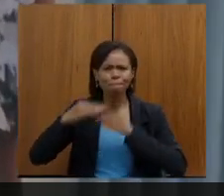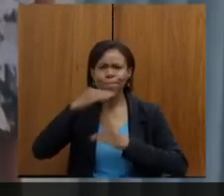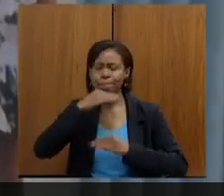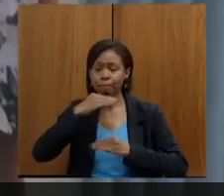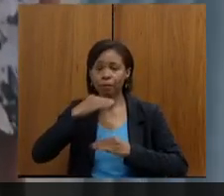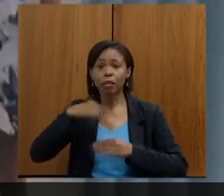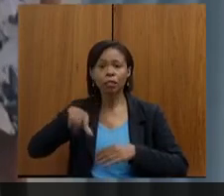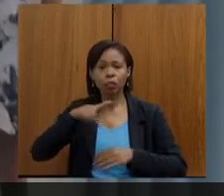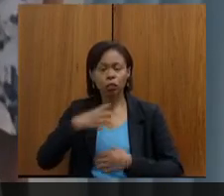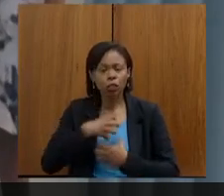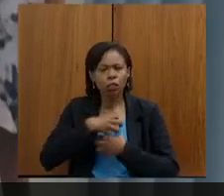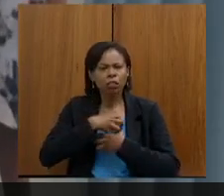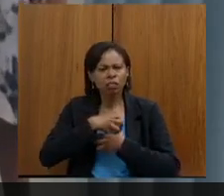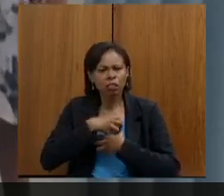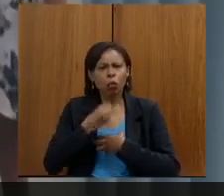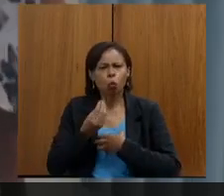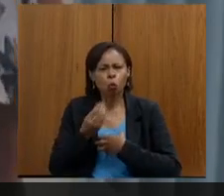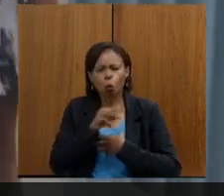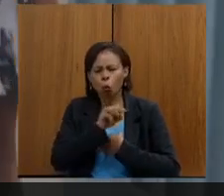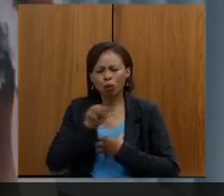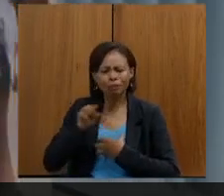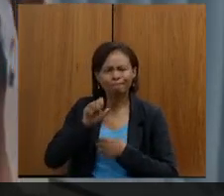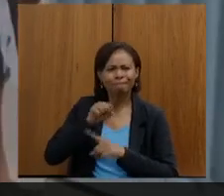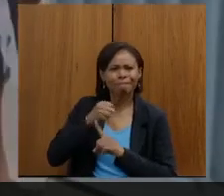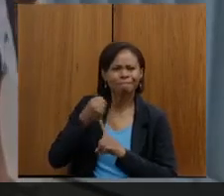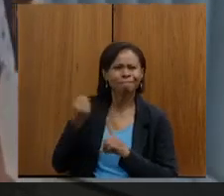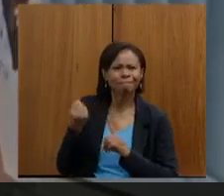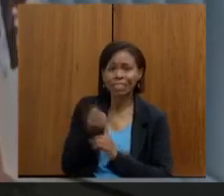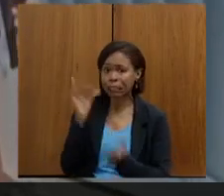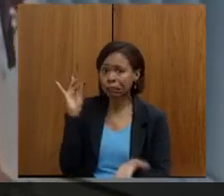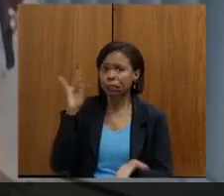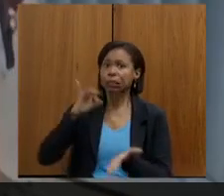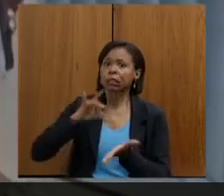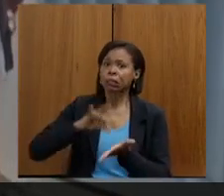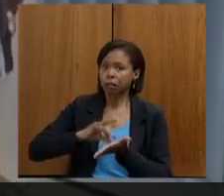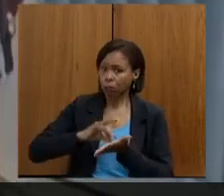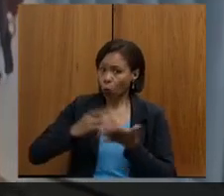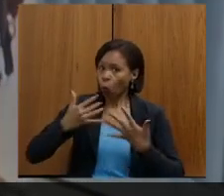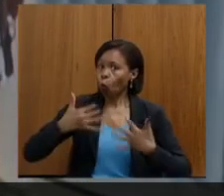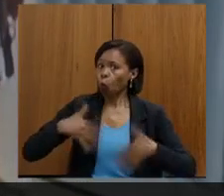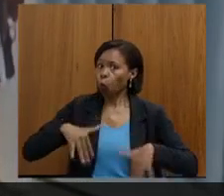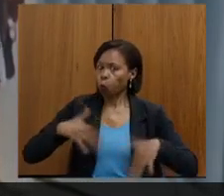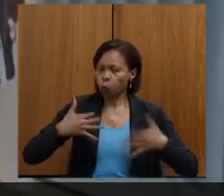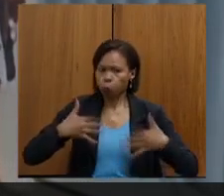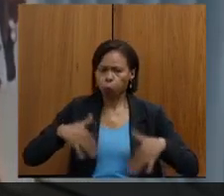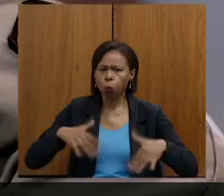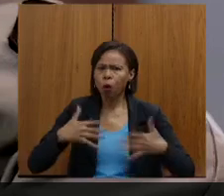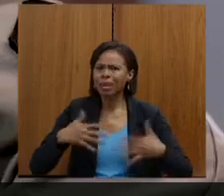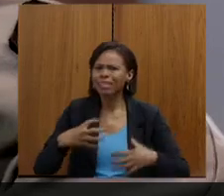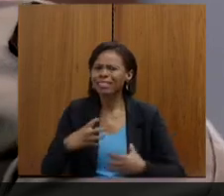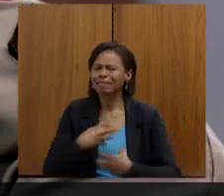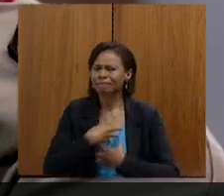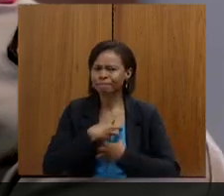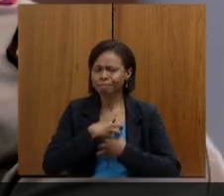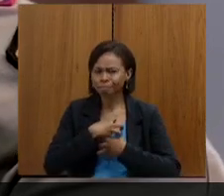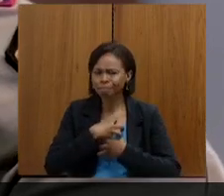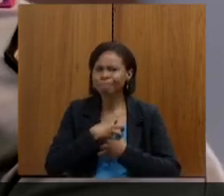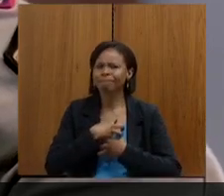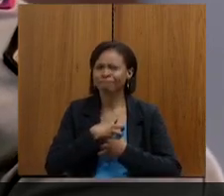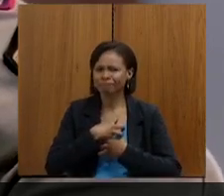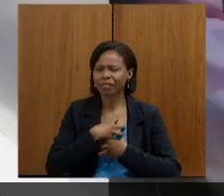realidade de nossa sociedade sem nenhum fio na realidade crua e Cruel